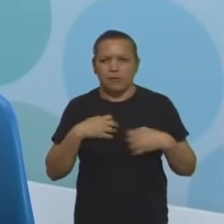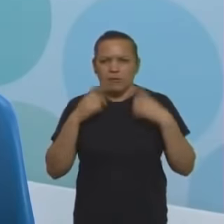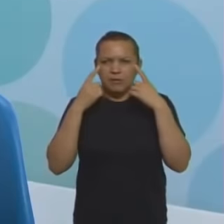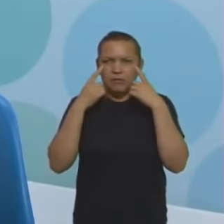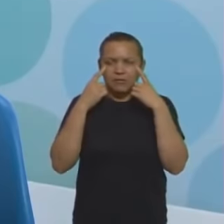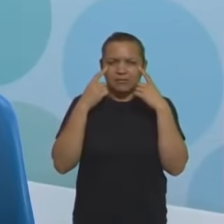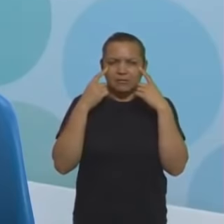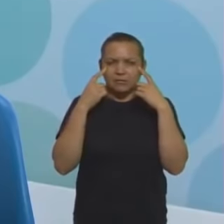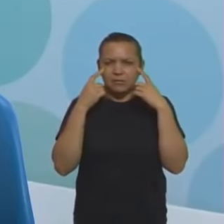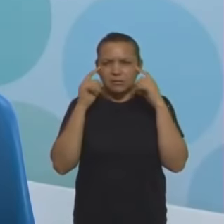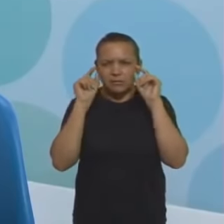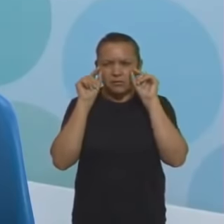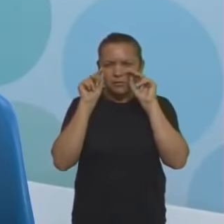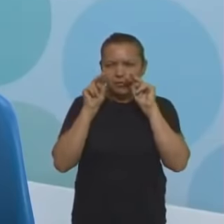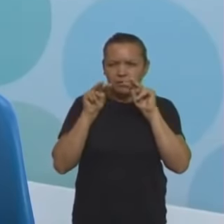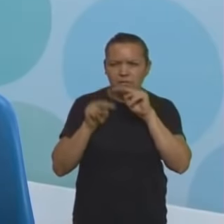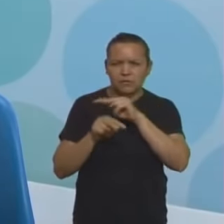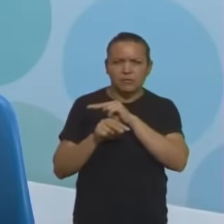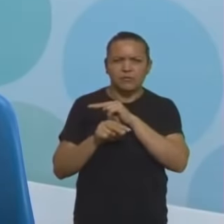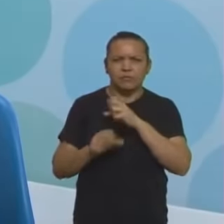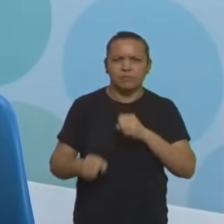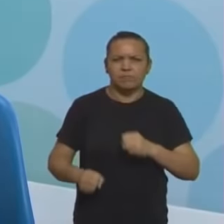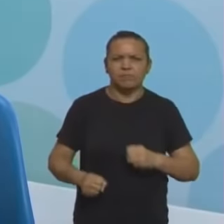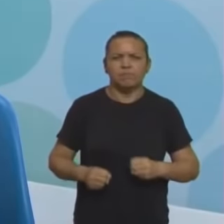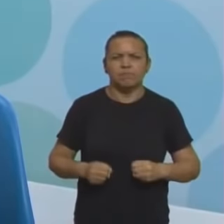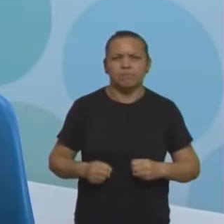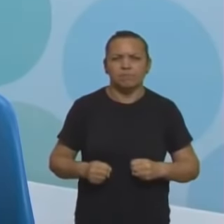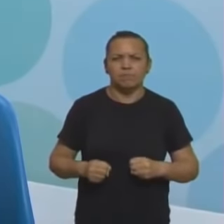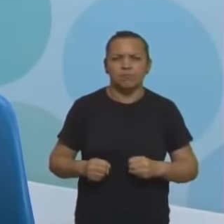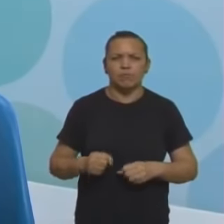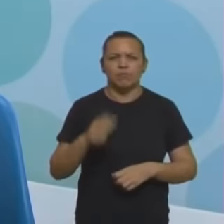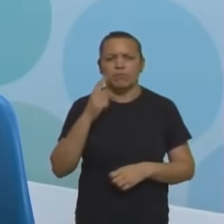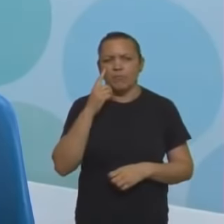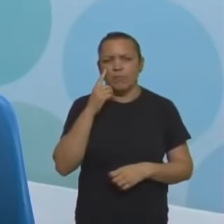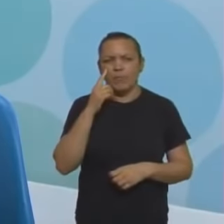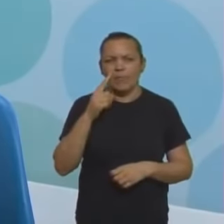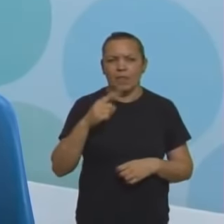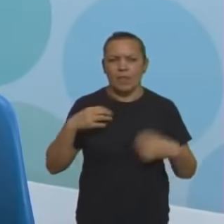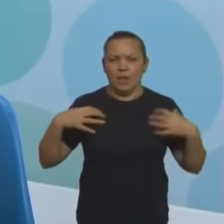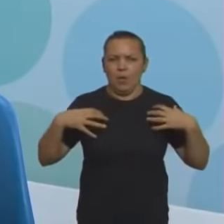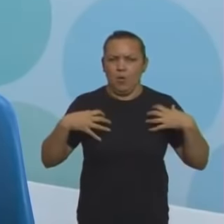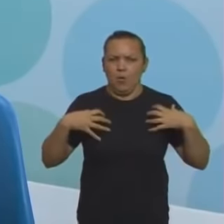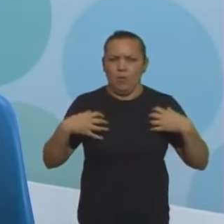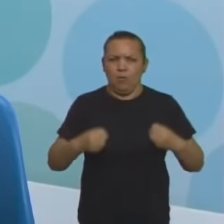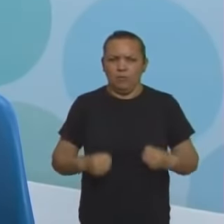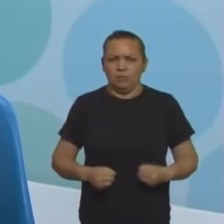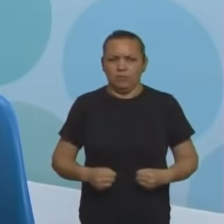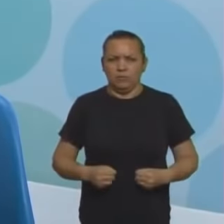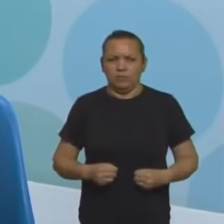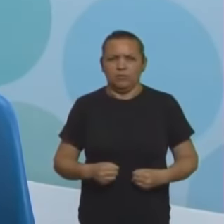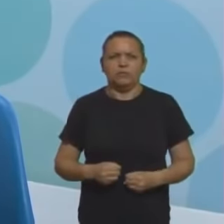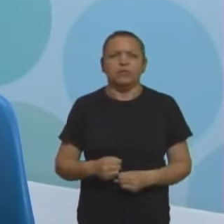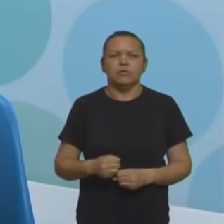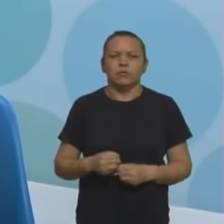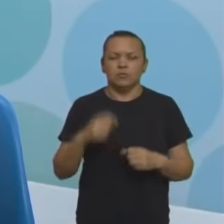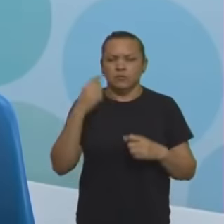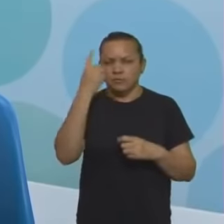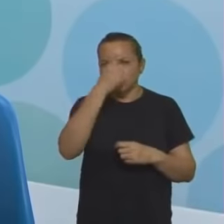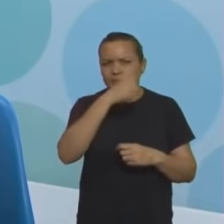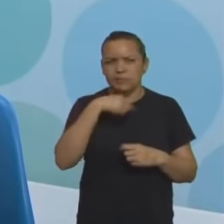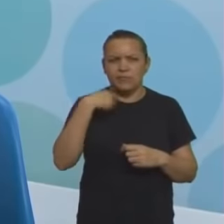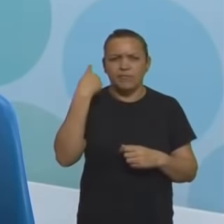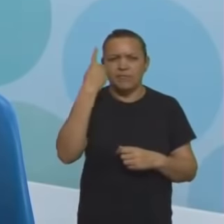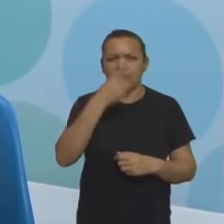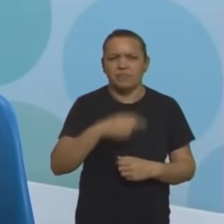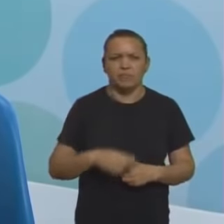olhos semi-fechados e as mãos fechadas em punhos, o corpo ficou tenso e o rosto